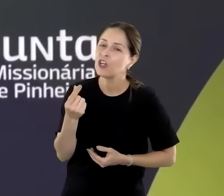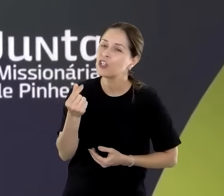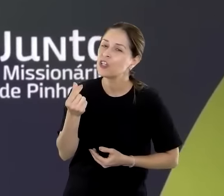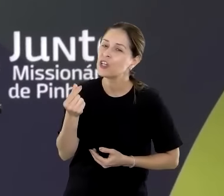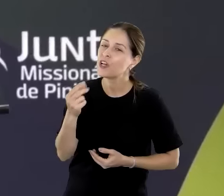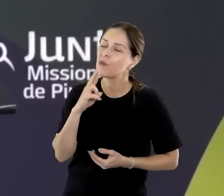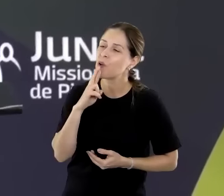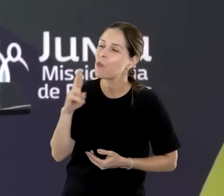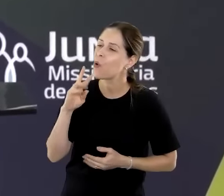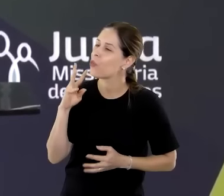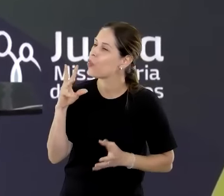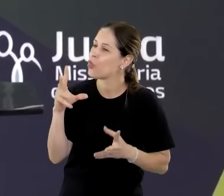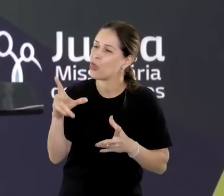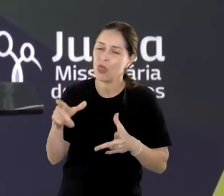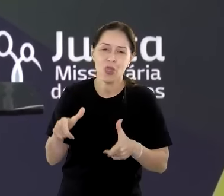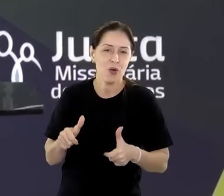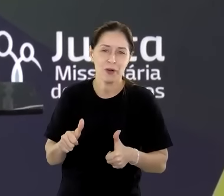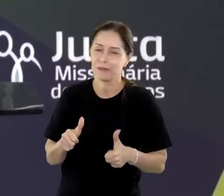Aqueles que têm pouco,